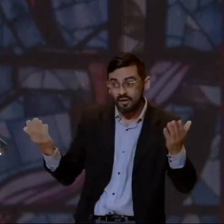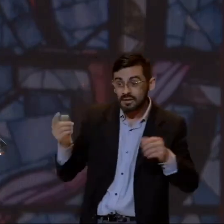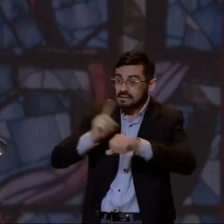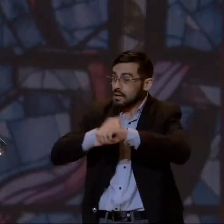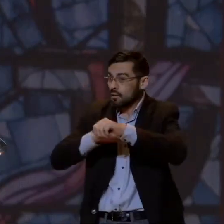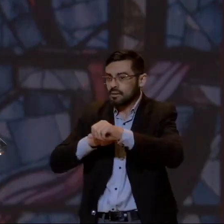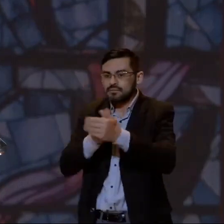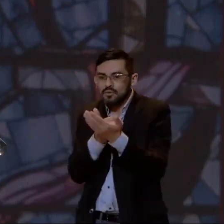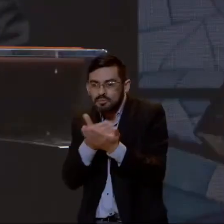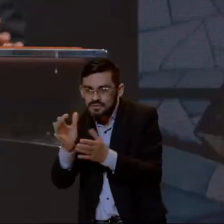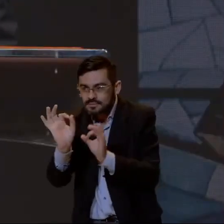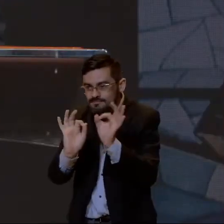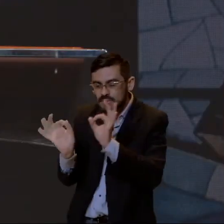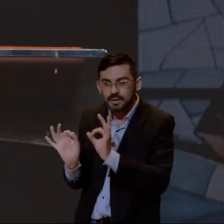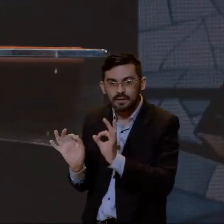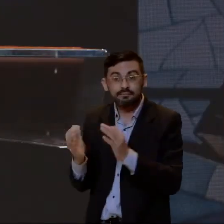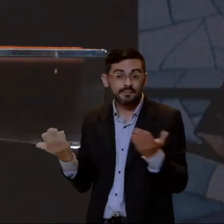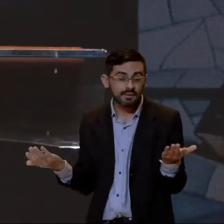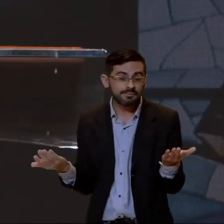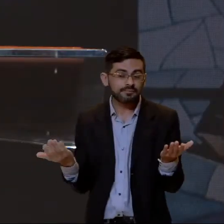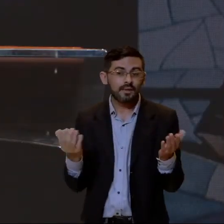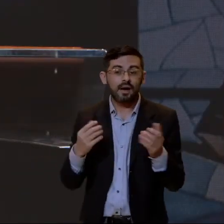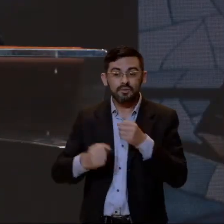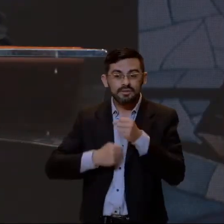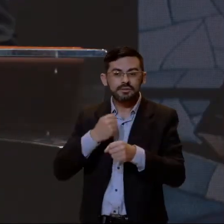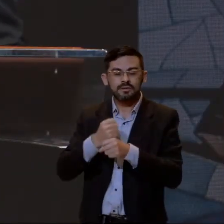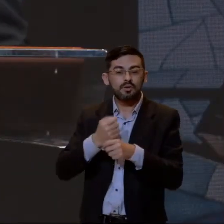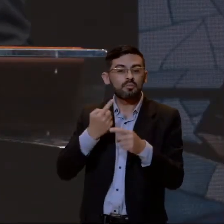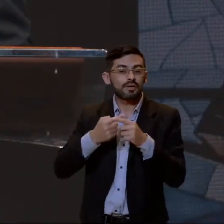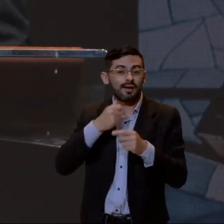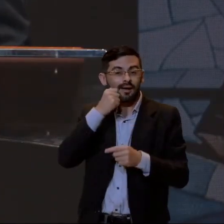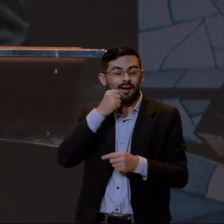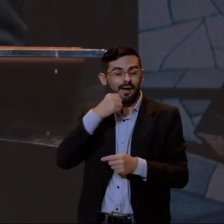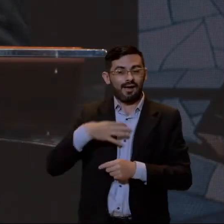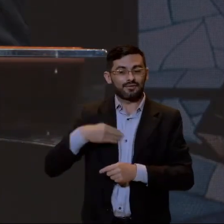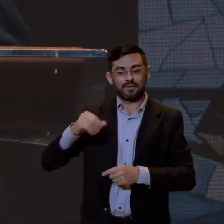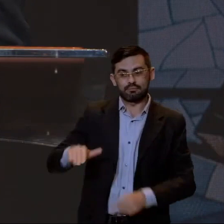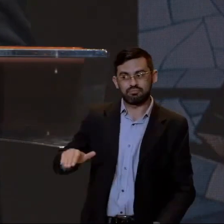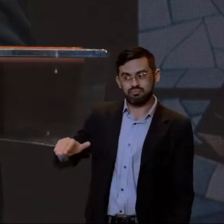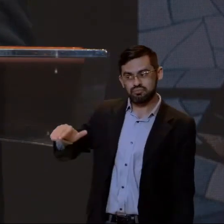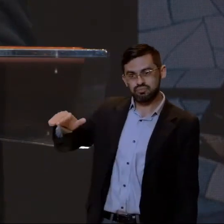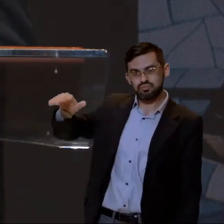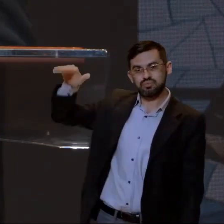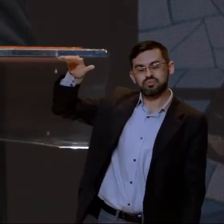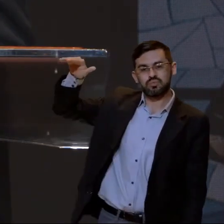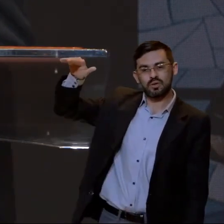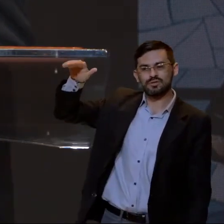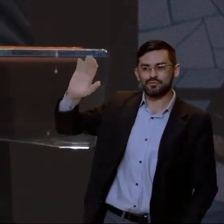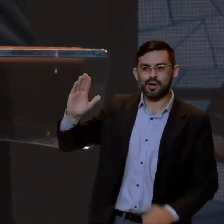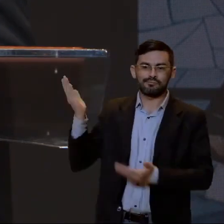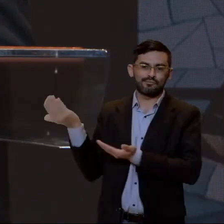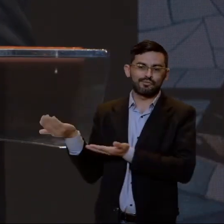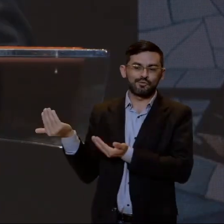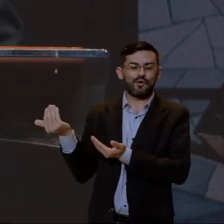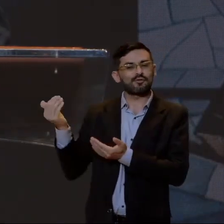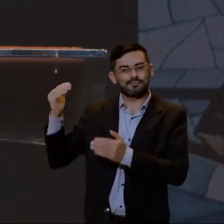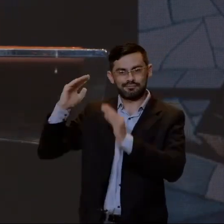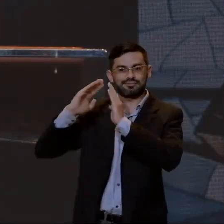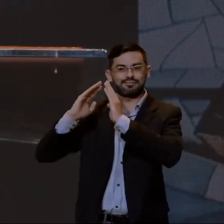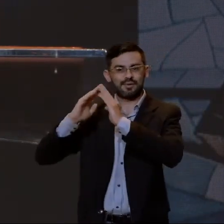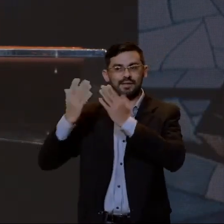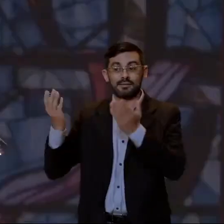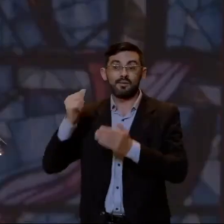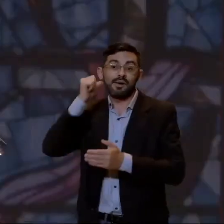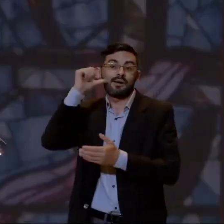na hora, né? Esse ano acho que as filhas cresceram, o pessoal ficou já mais jovem lá em casa, e